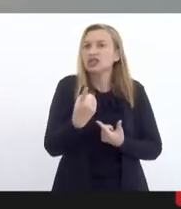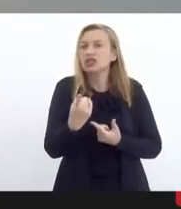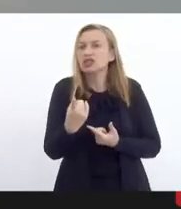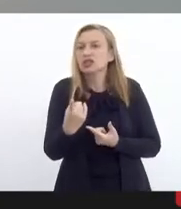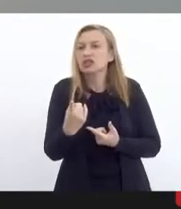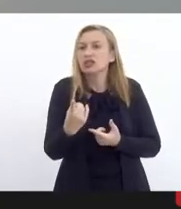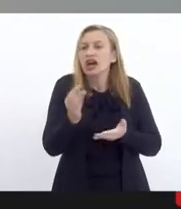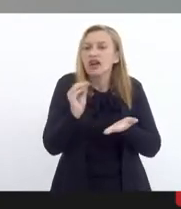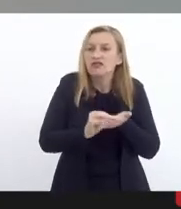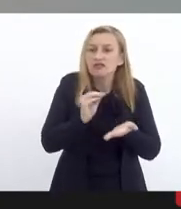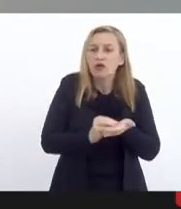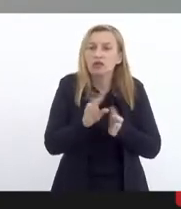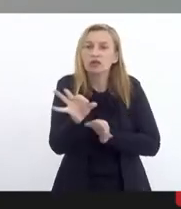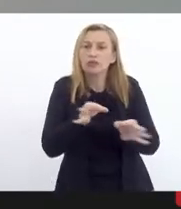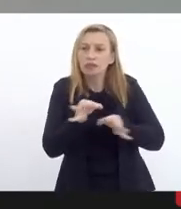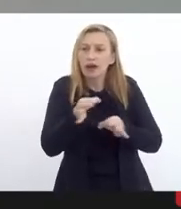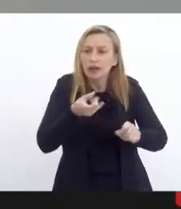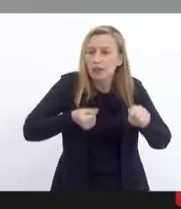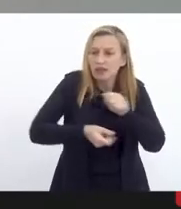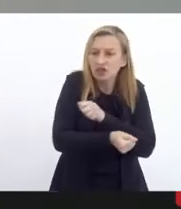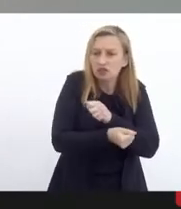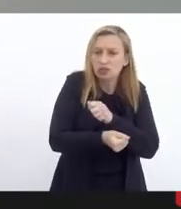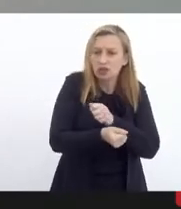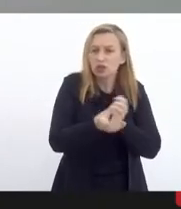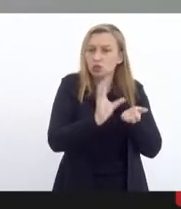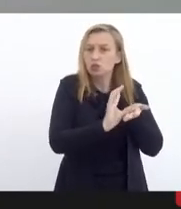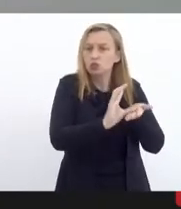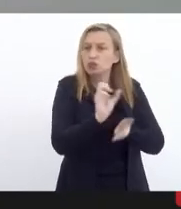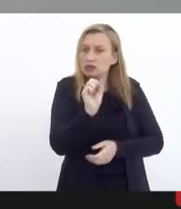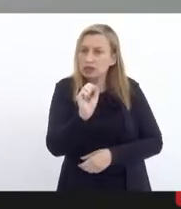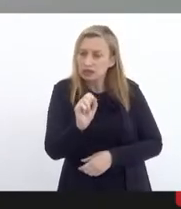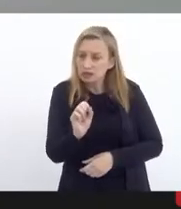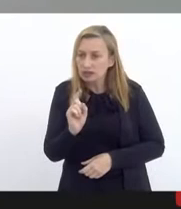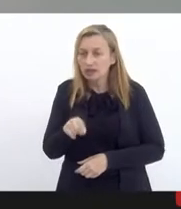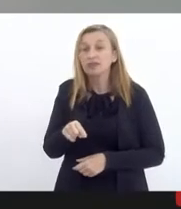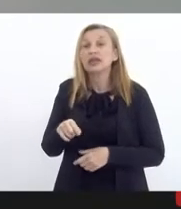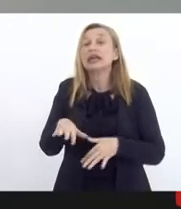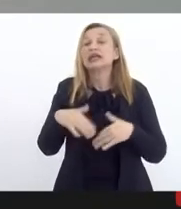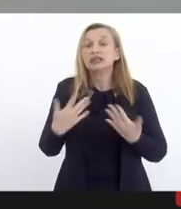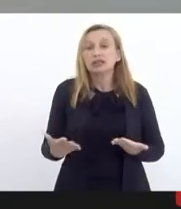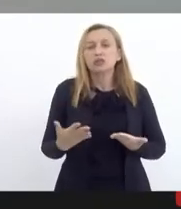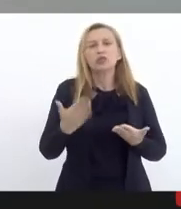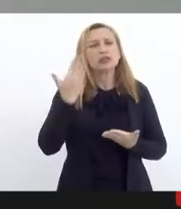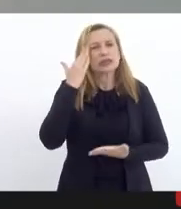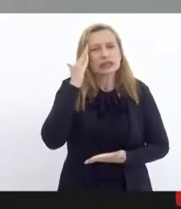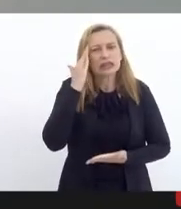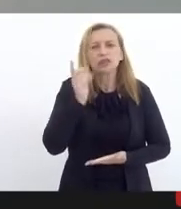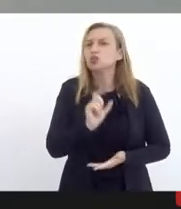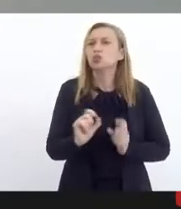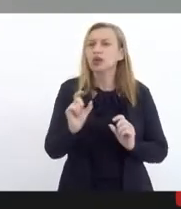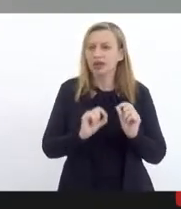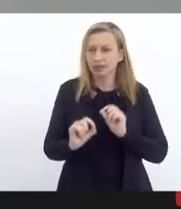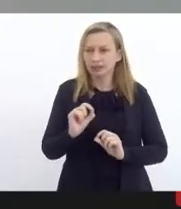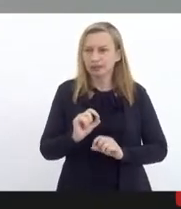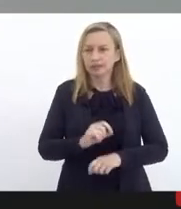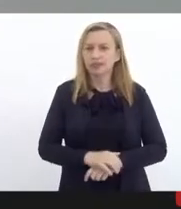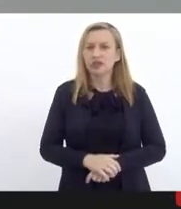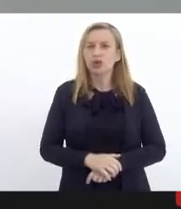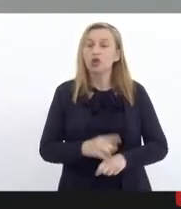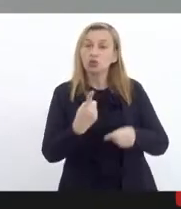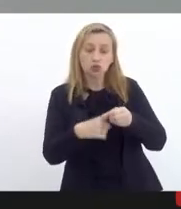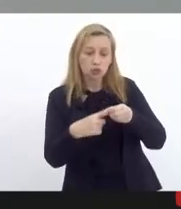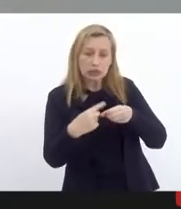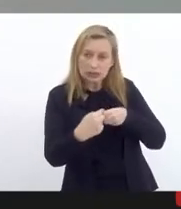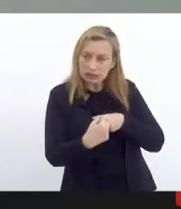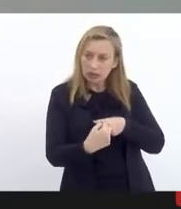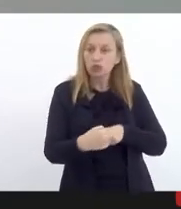a falta de preparo para investimento de recursos, né? Então, nós entendemos, não é, que os